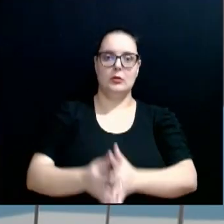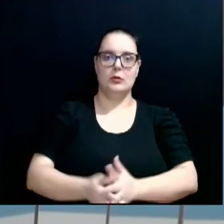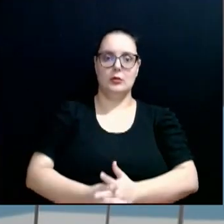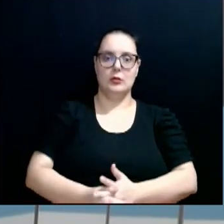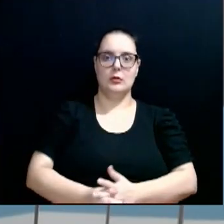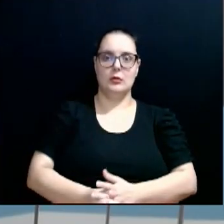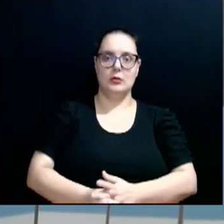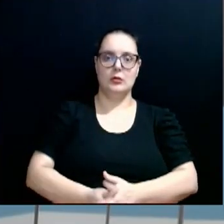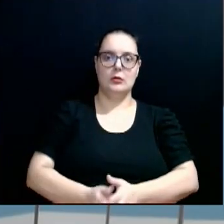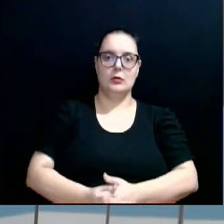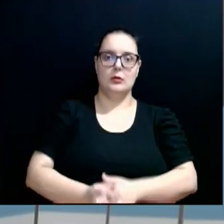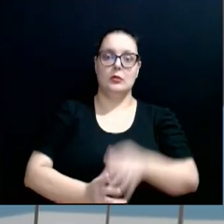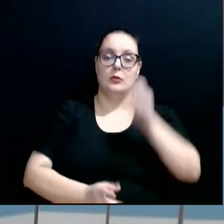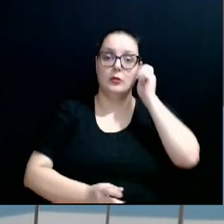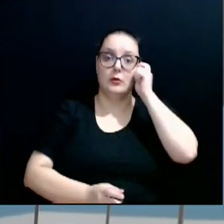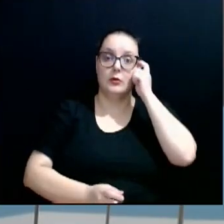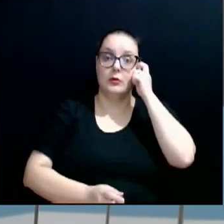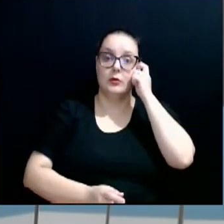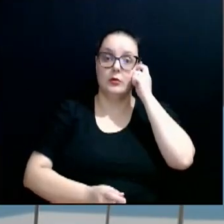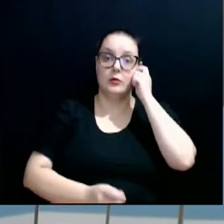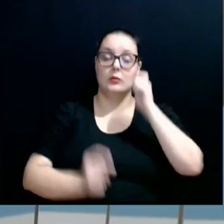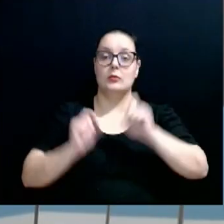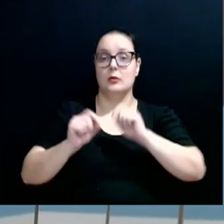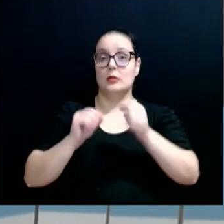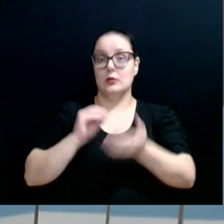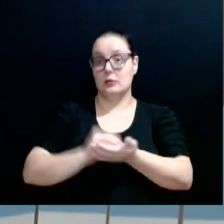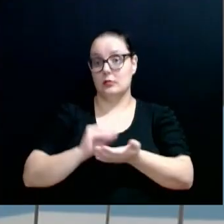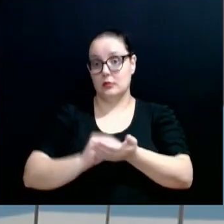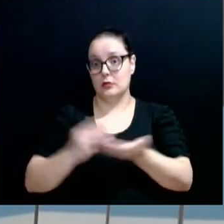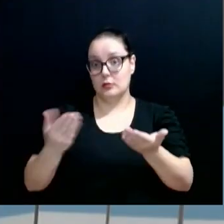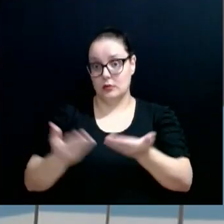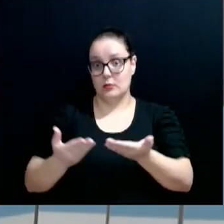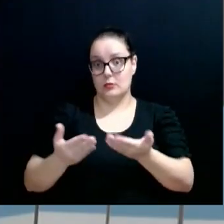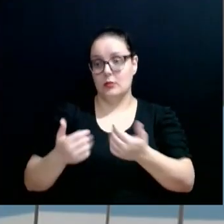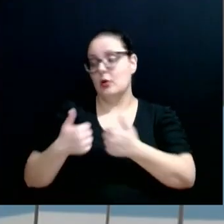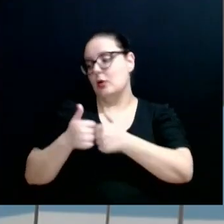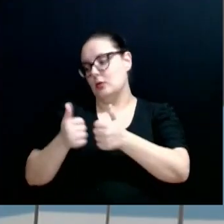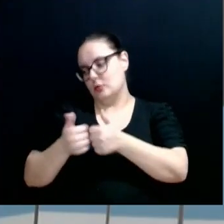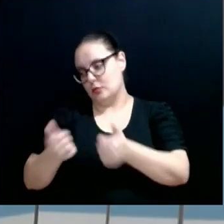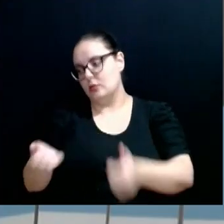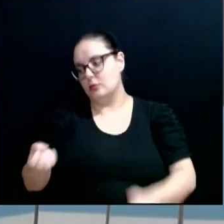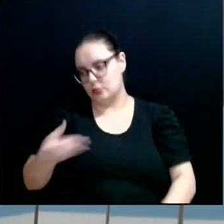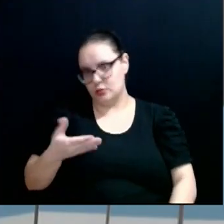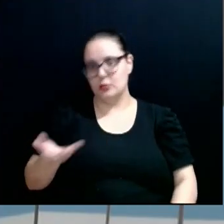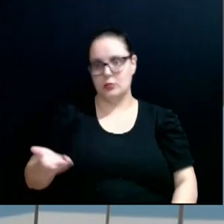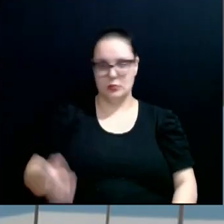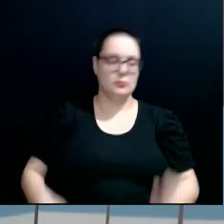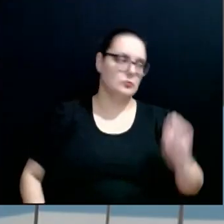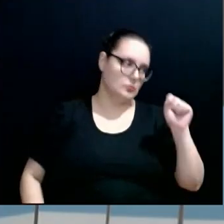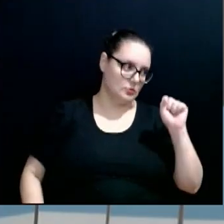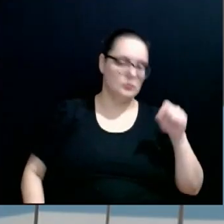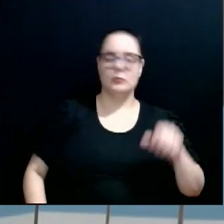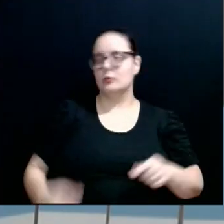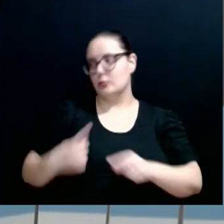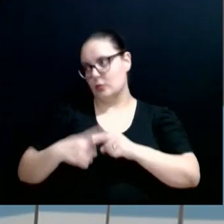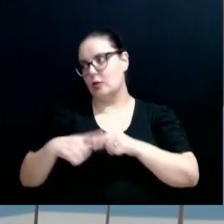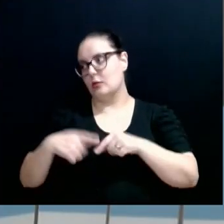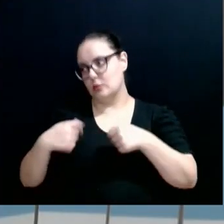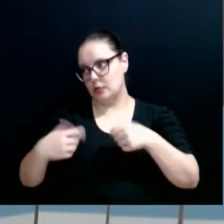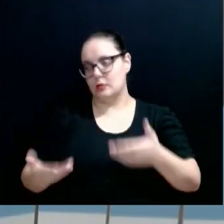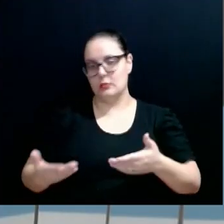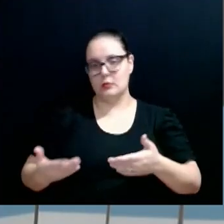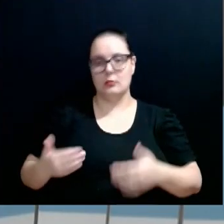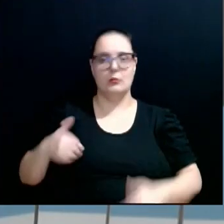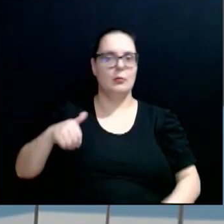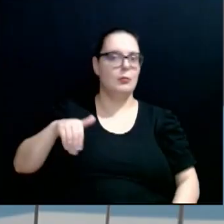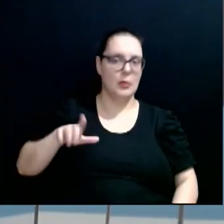faltando hoje são os ônibus, né? Novos ônibus aí, né? Porque a gente precisa colocar muito mais linhas ali